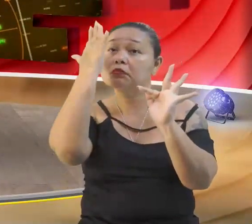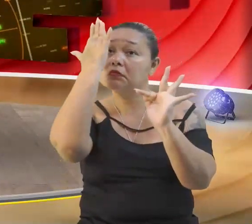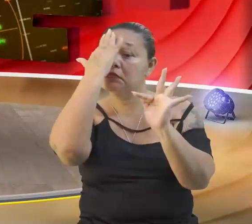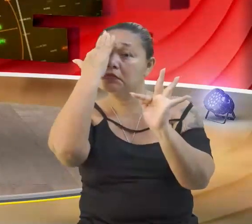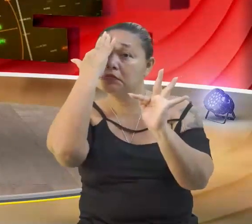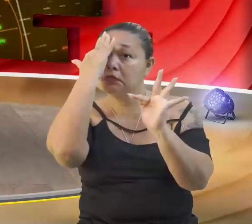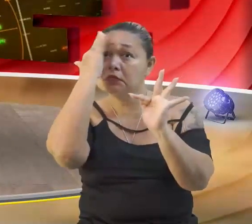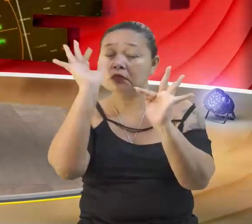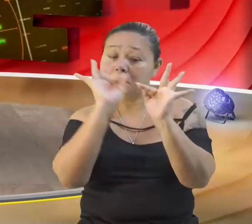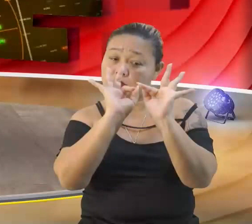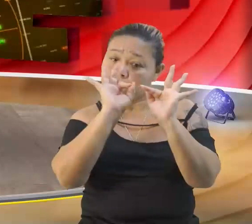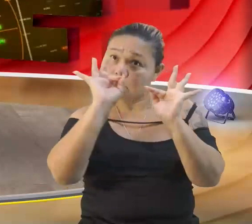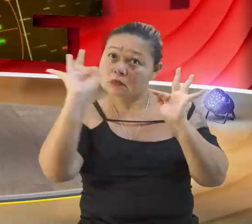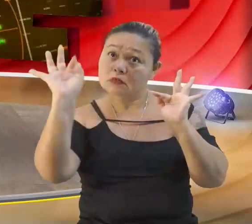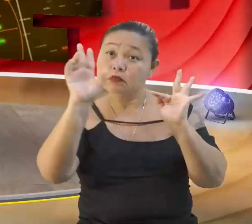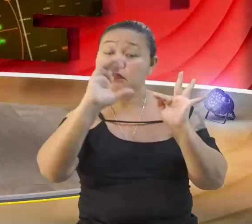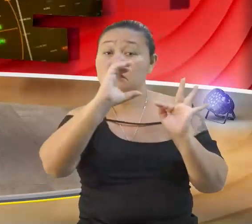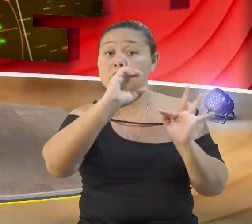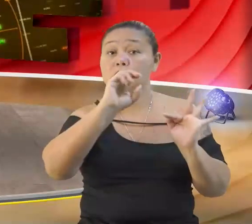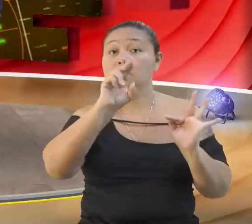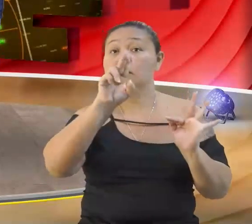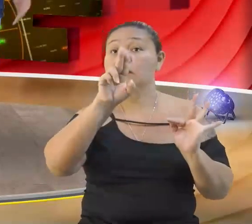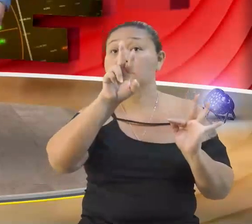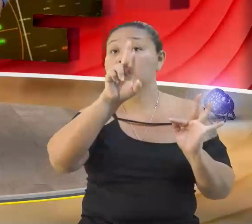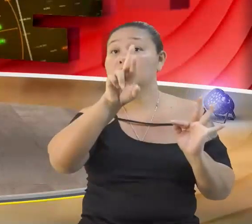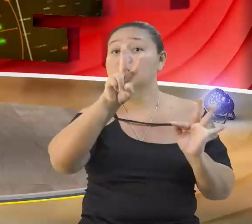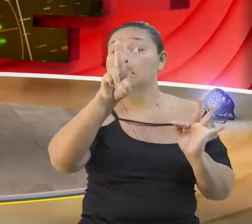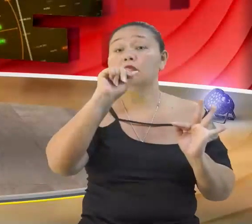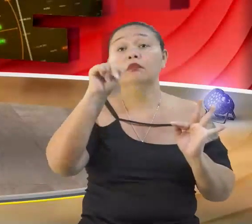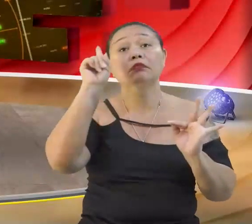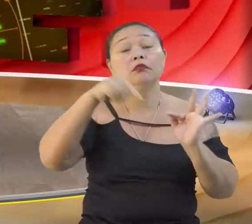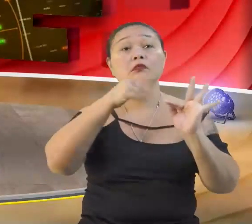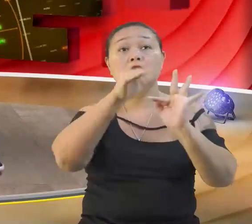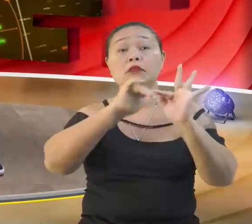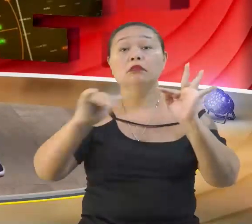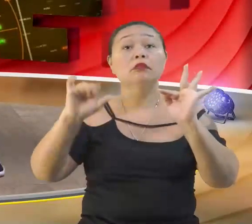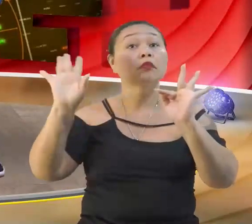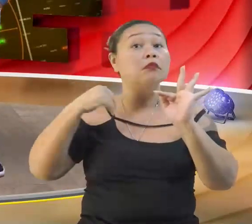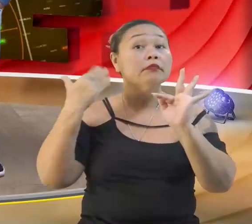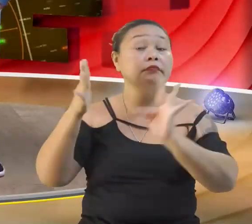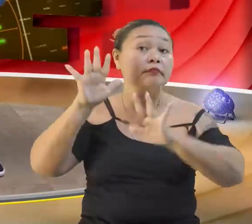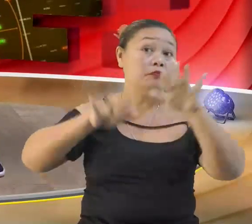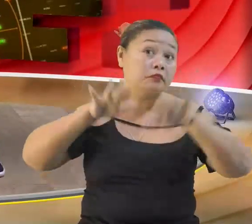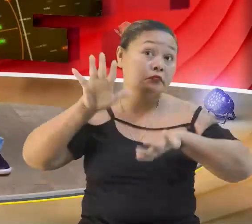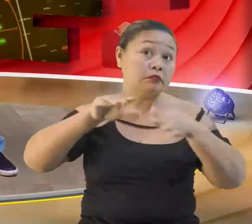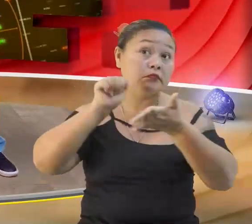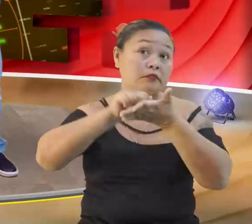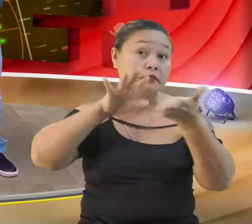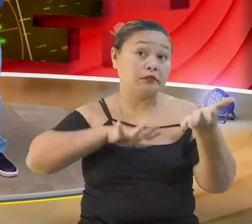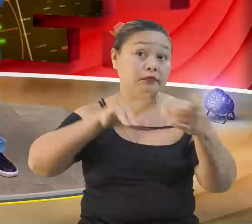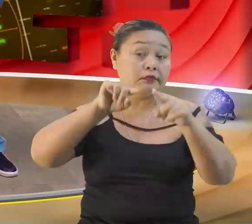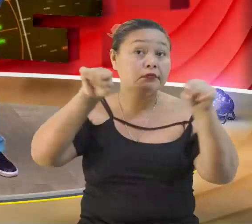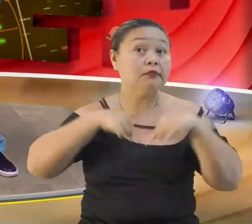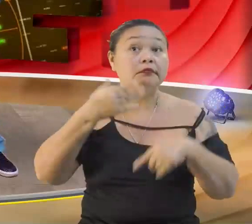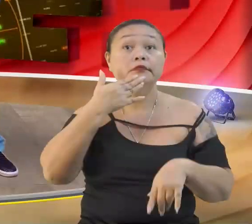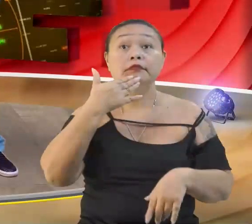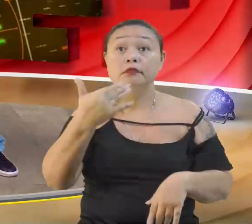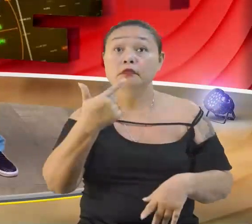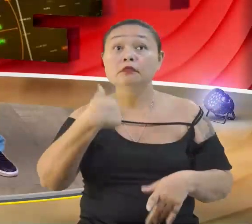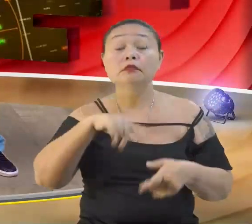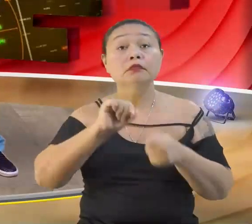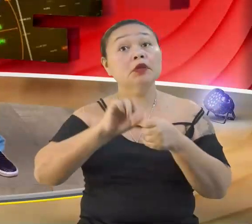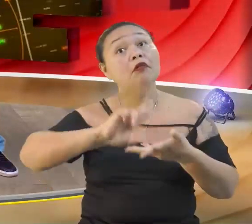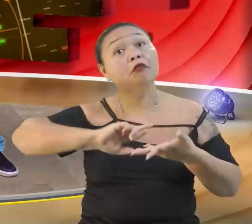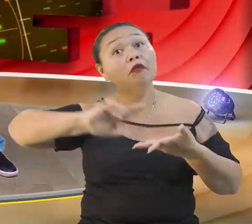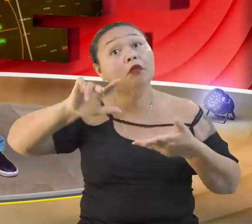esse alinhamento é chamado de curva da função. Isso. E às vezes nas atividades de sala ainda vem pedindo algo sem ser o gráfico,